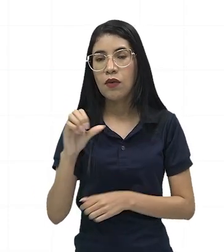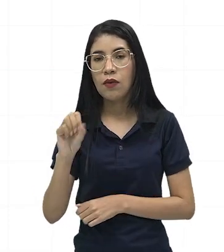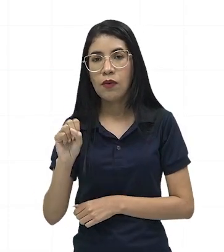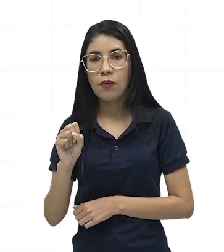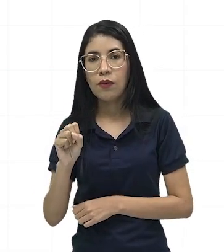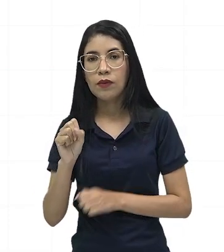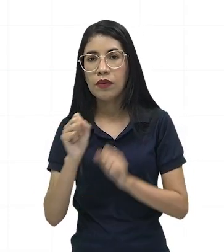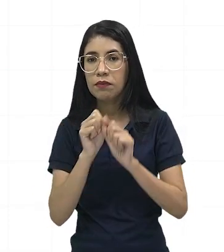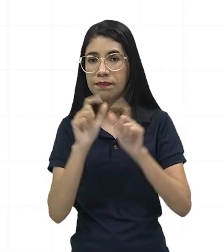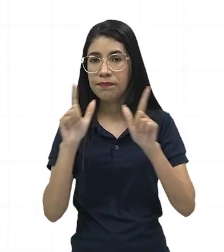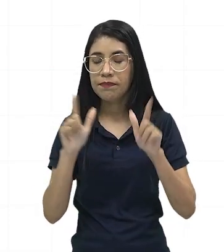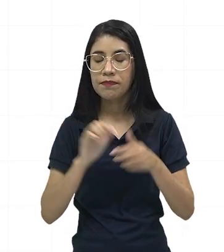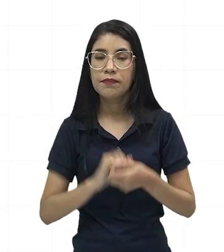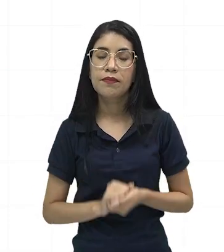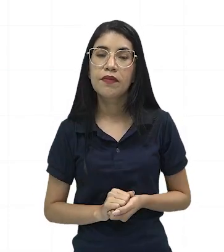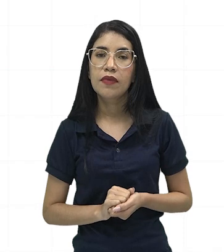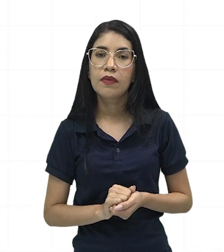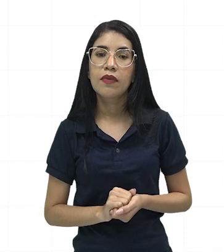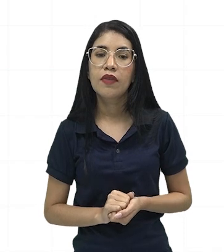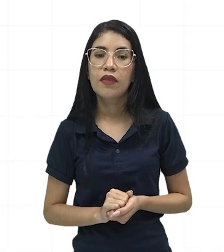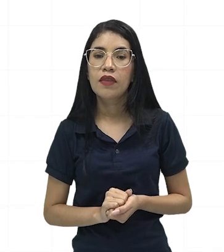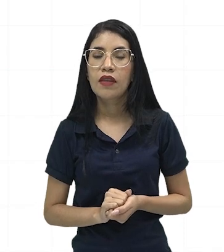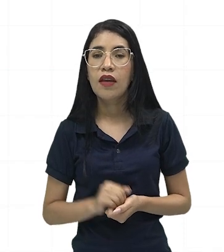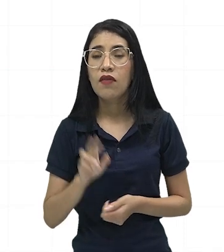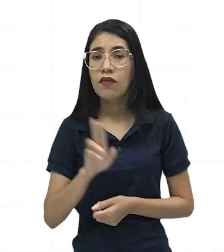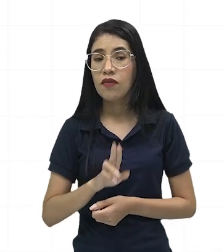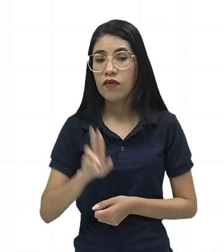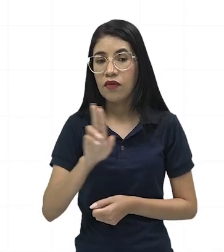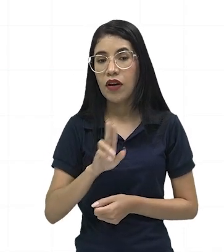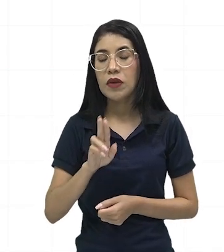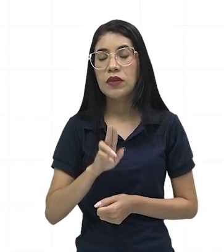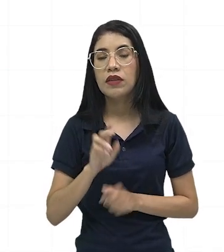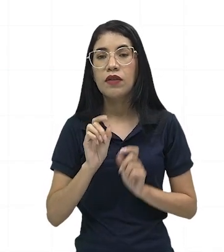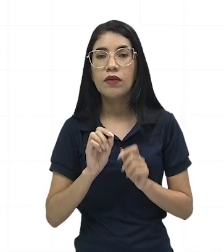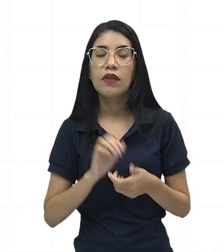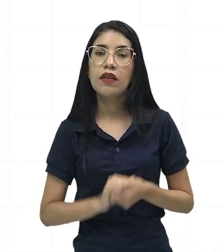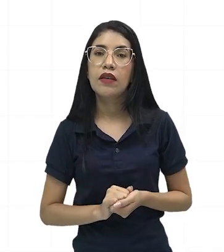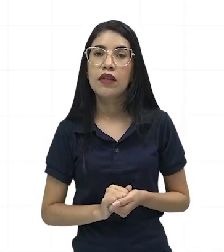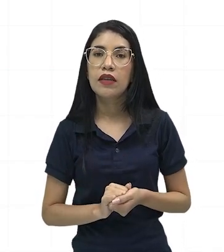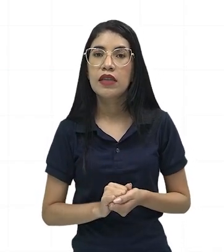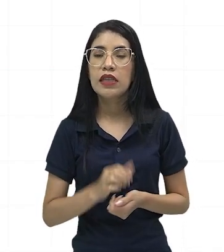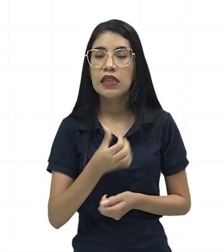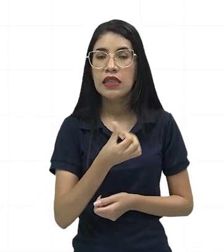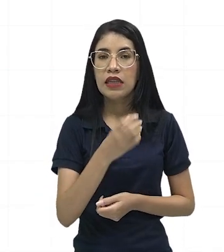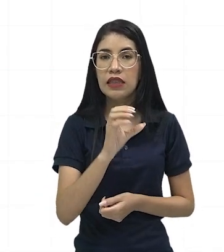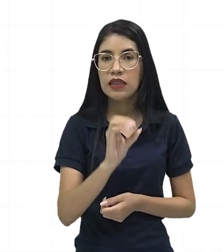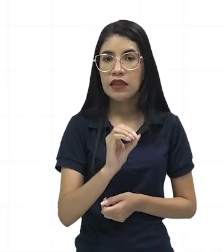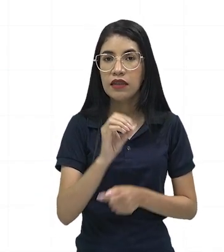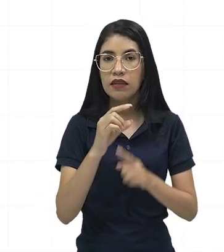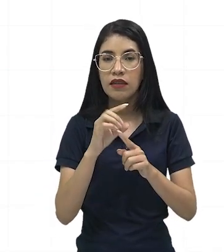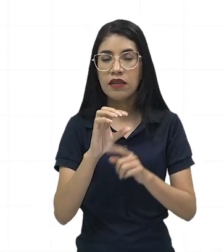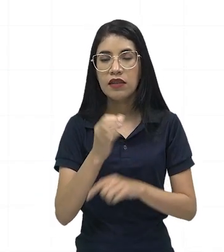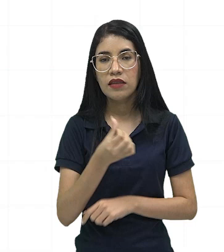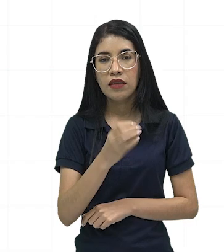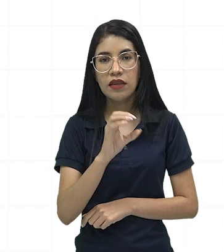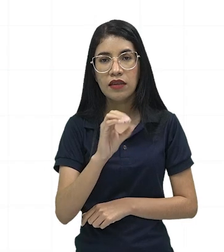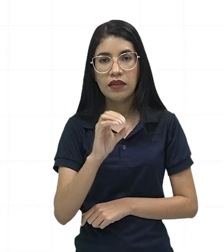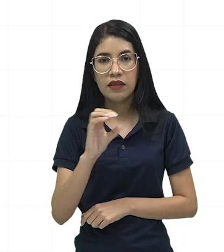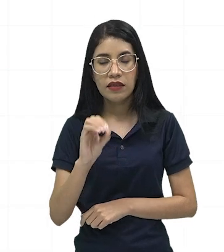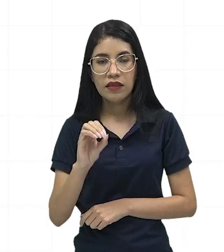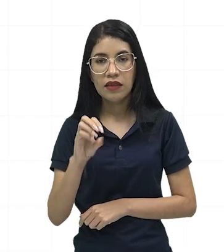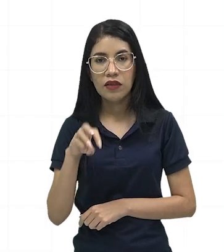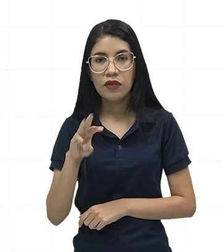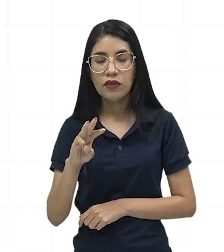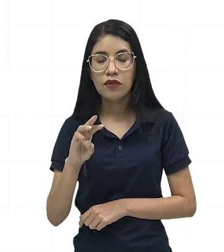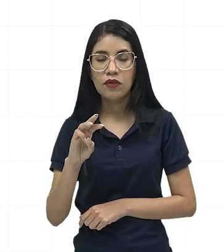no caso, essa lâmpada vai consumir uma energia de 60 vezes 10, ou seja, 600